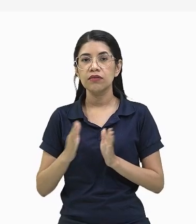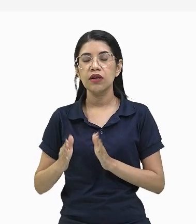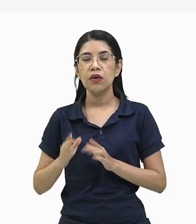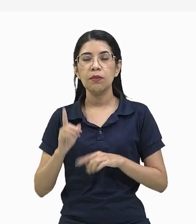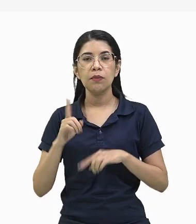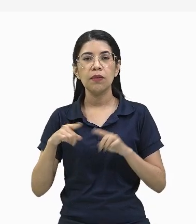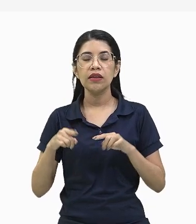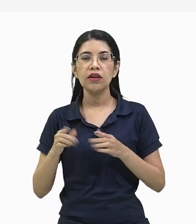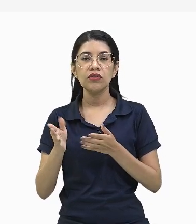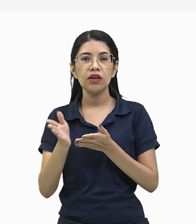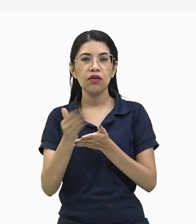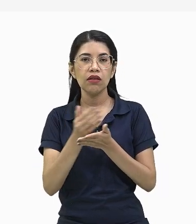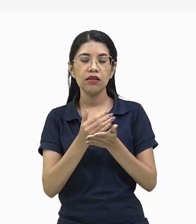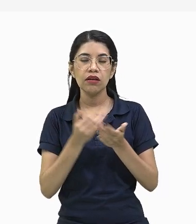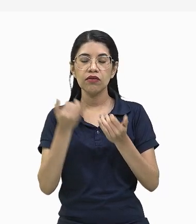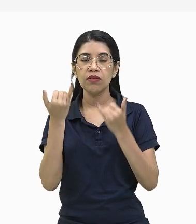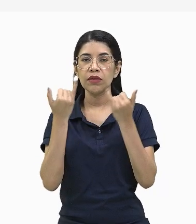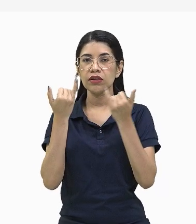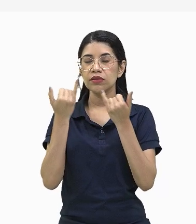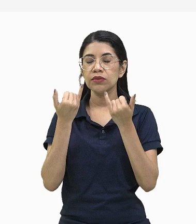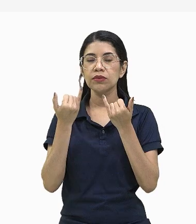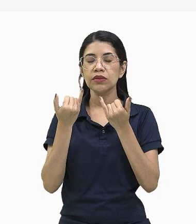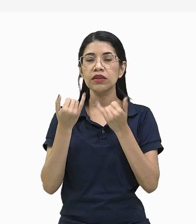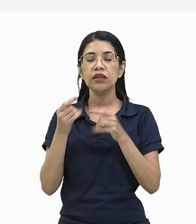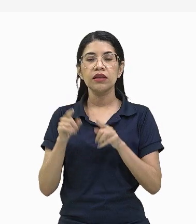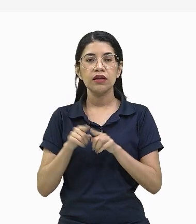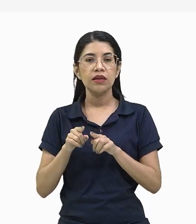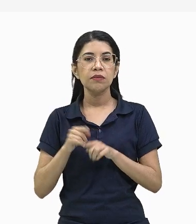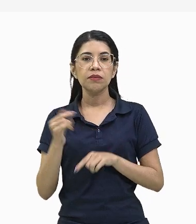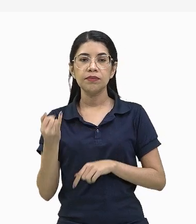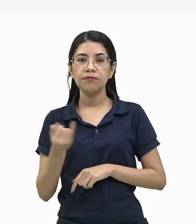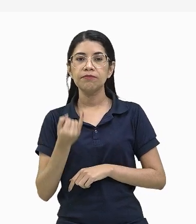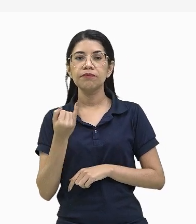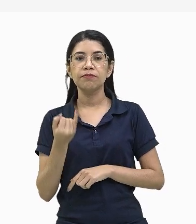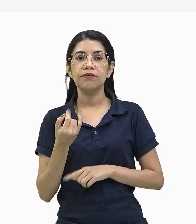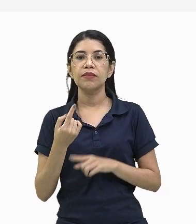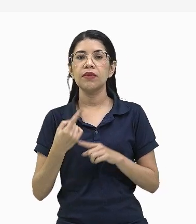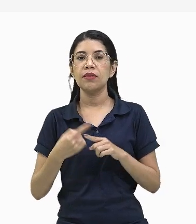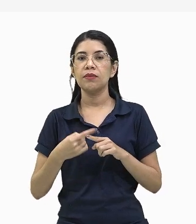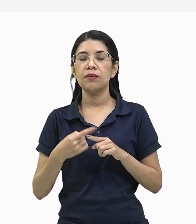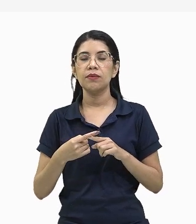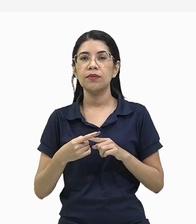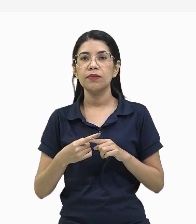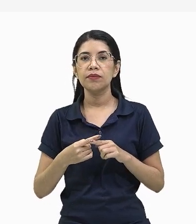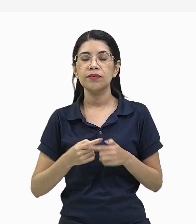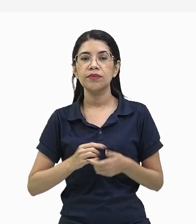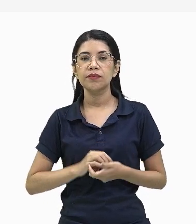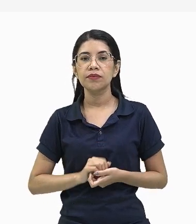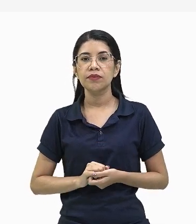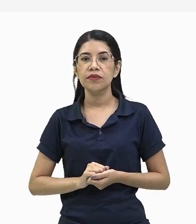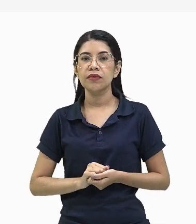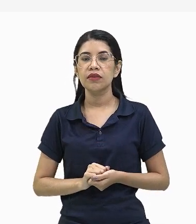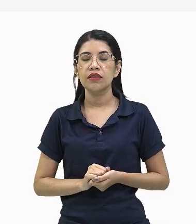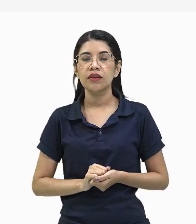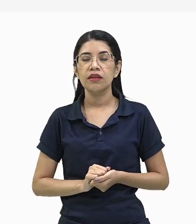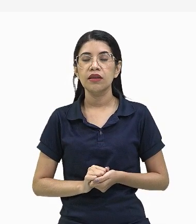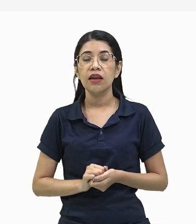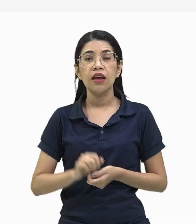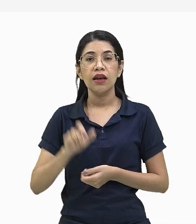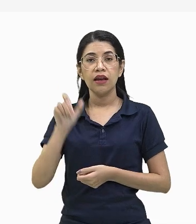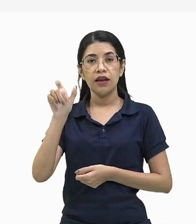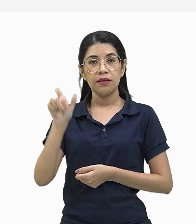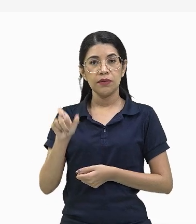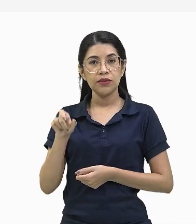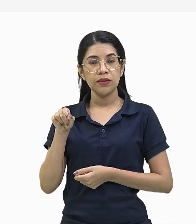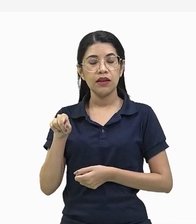de coleta de dados. Olha, isso aqui também é muito importante, por quê? Porque o pesquisador ele vai ter